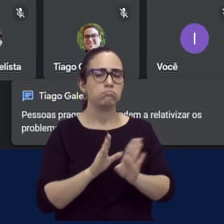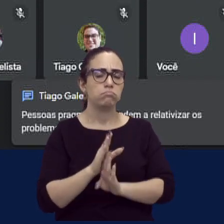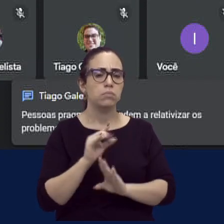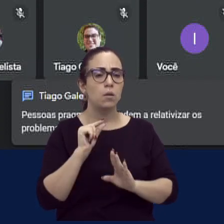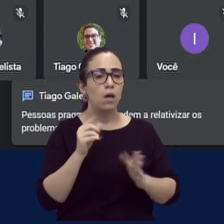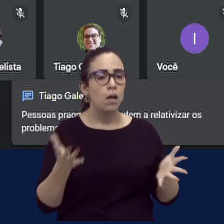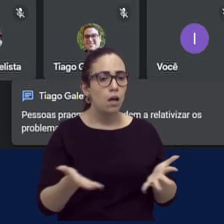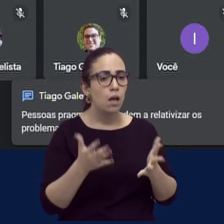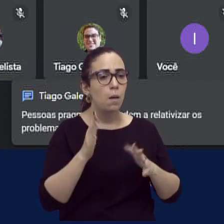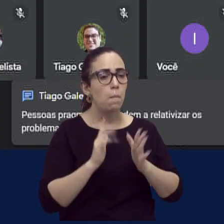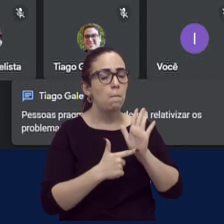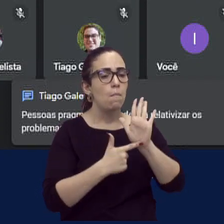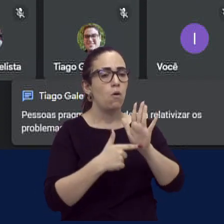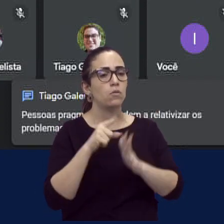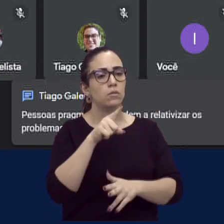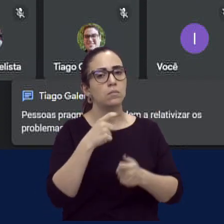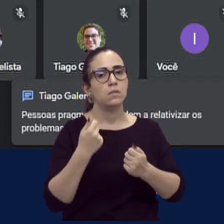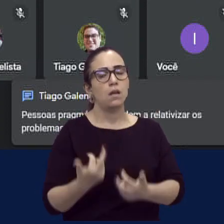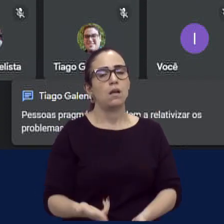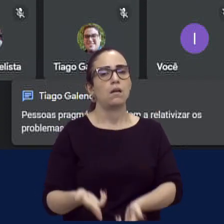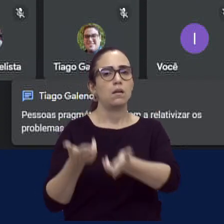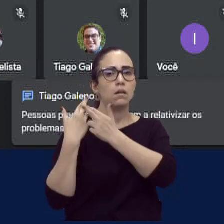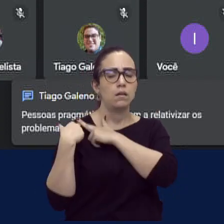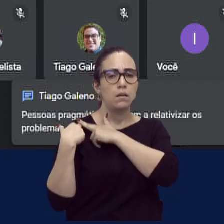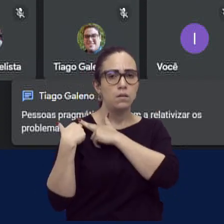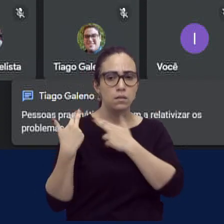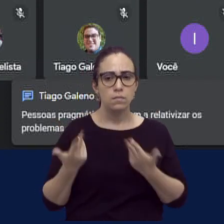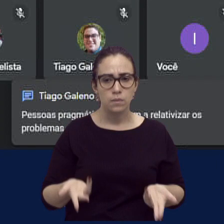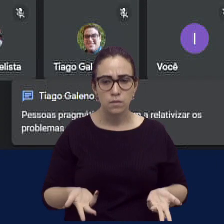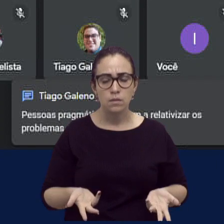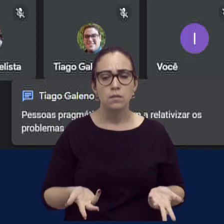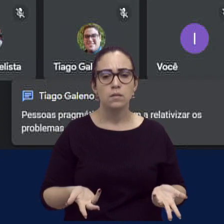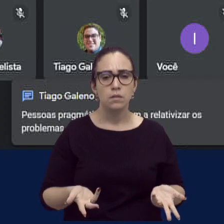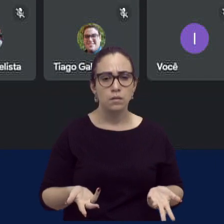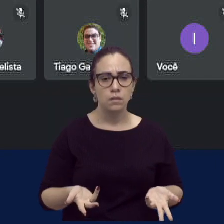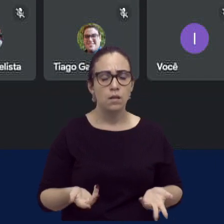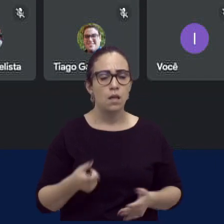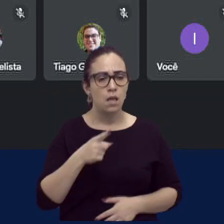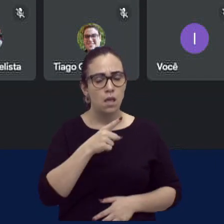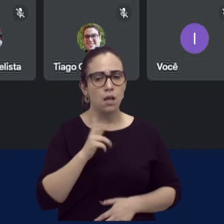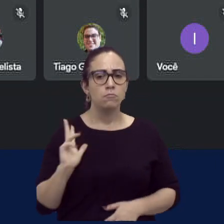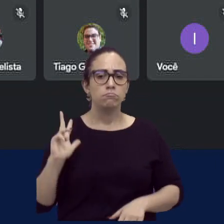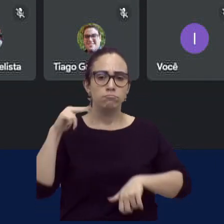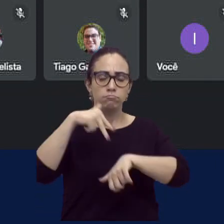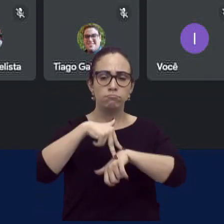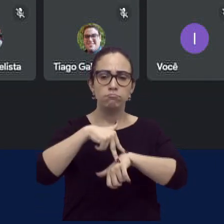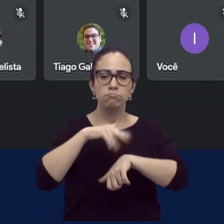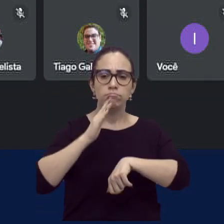responsabilidade do outro. É você se empoderar